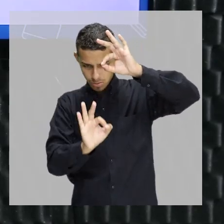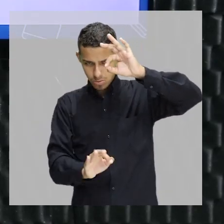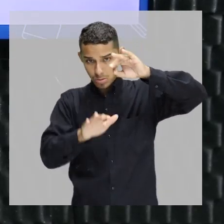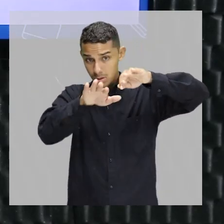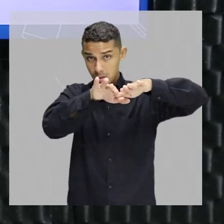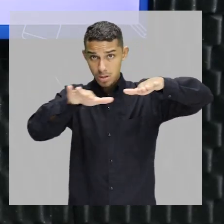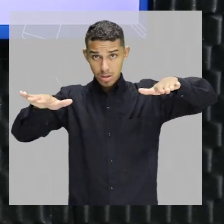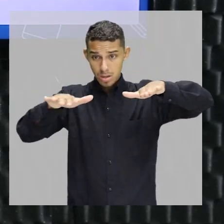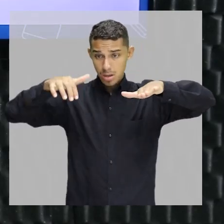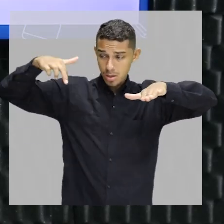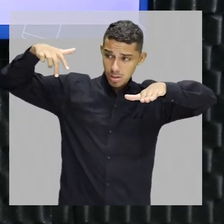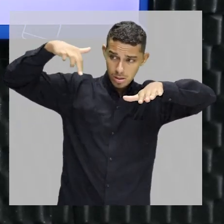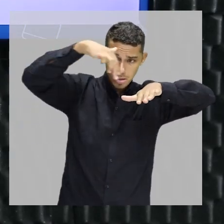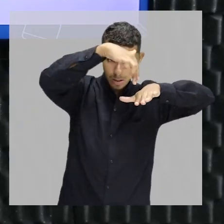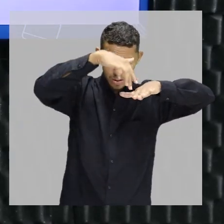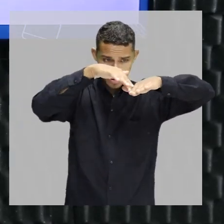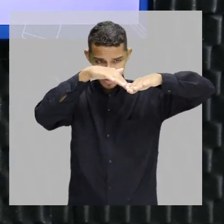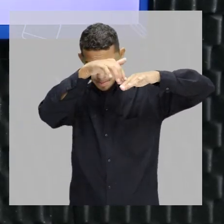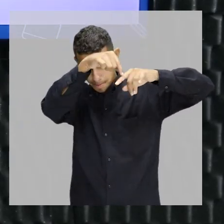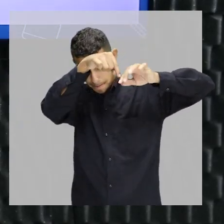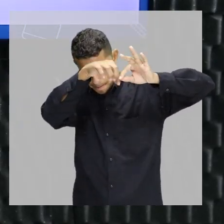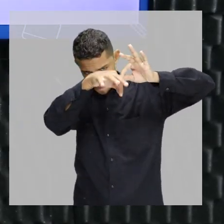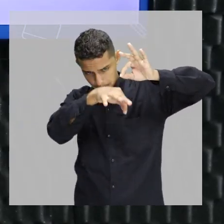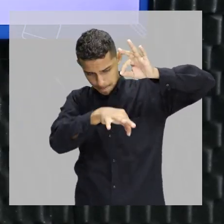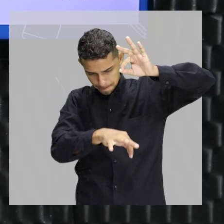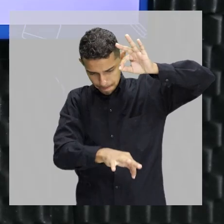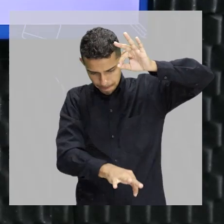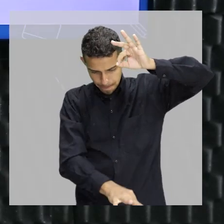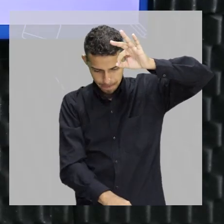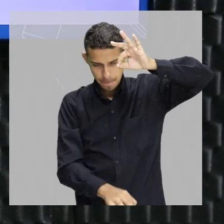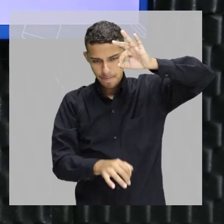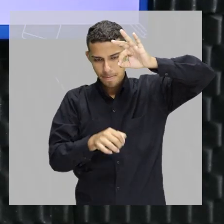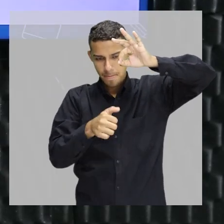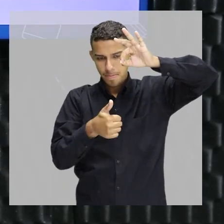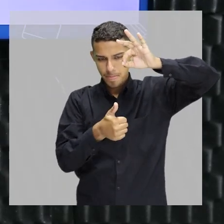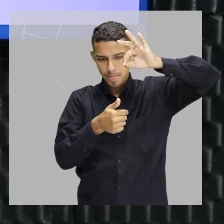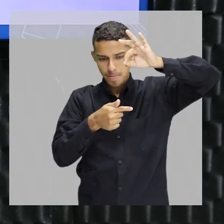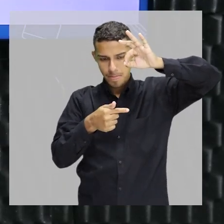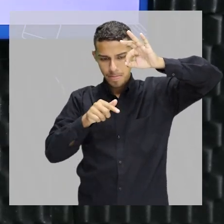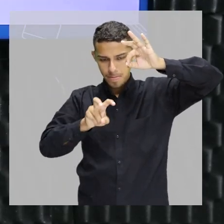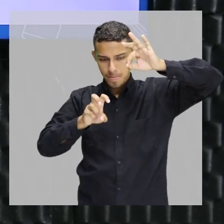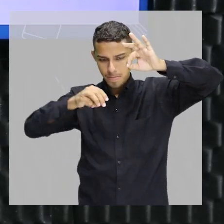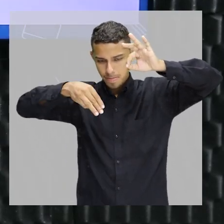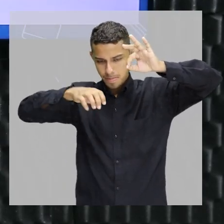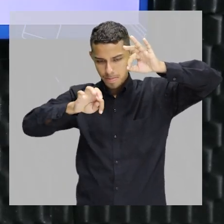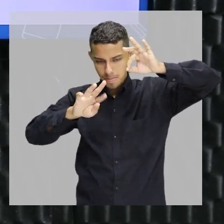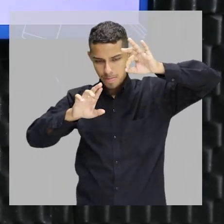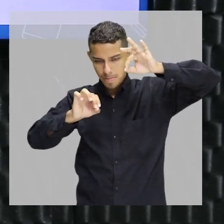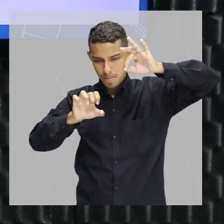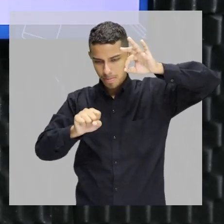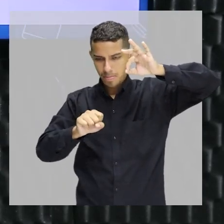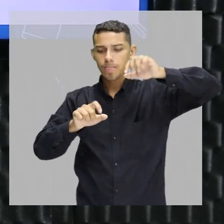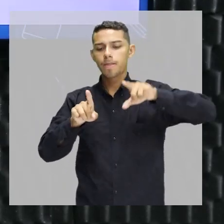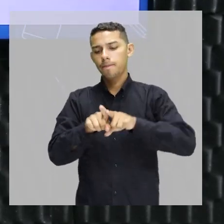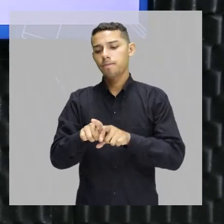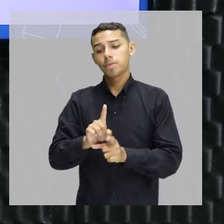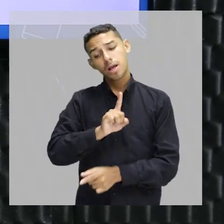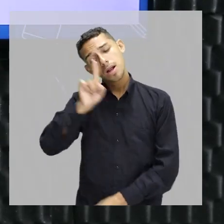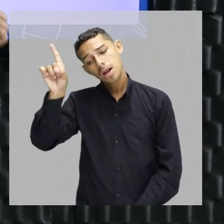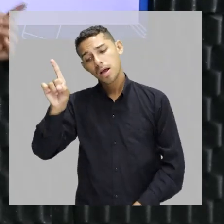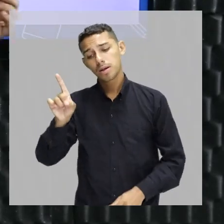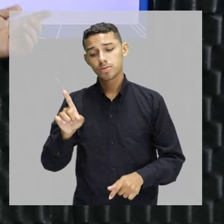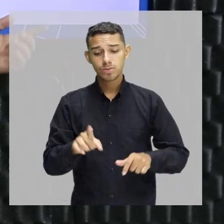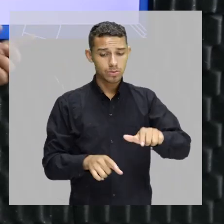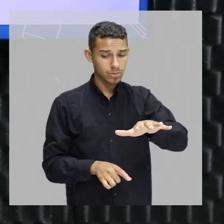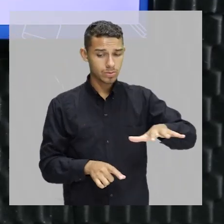ok? Ele, além de ser muito grande, ele está aí no subsolo. Tá ok? Isso nas fronteiras, né, é localizado na